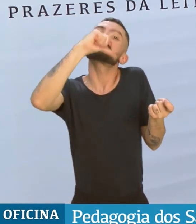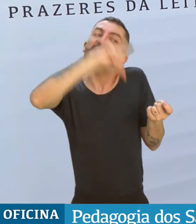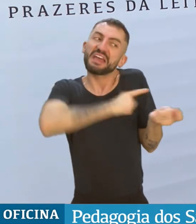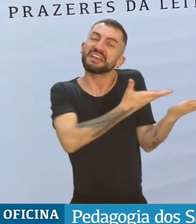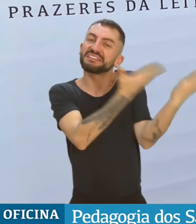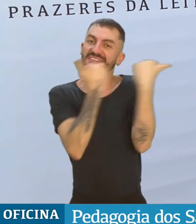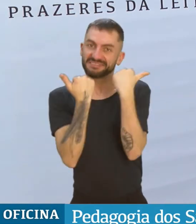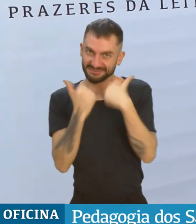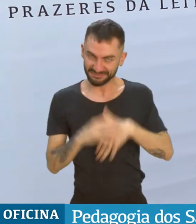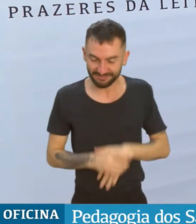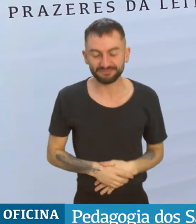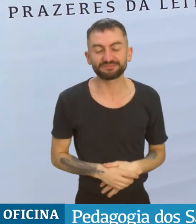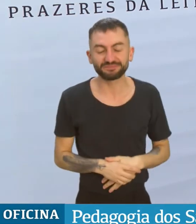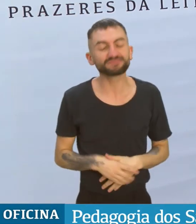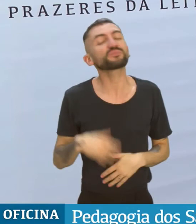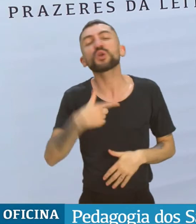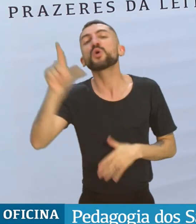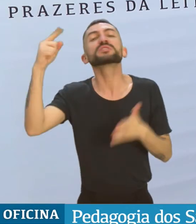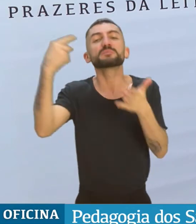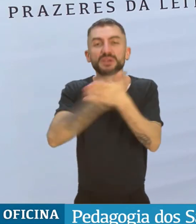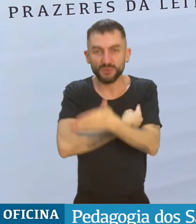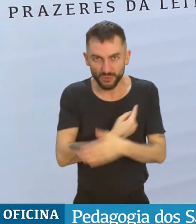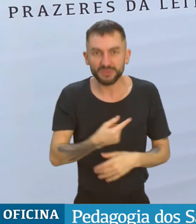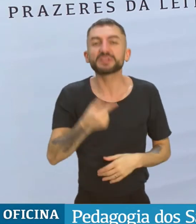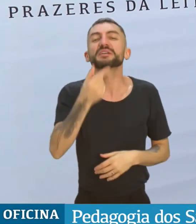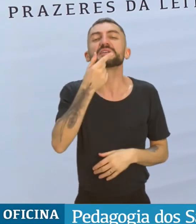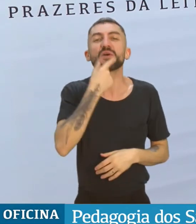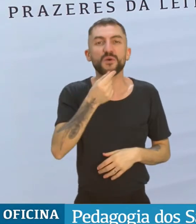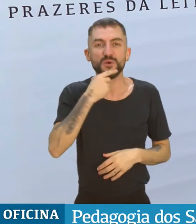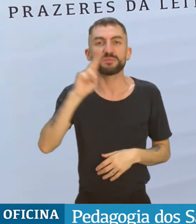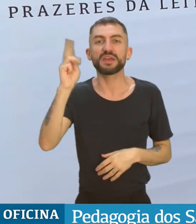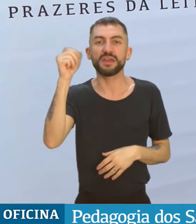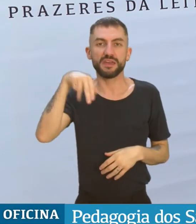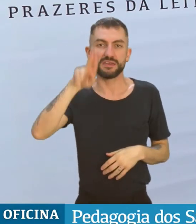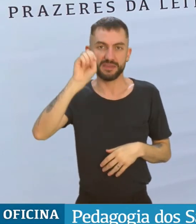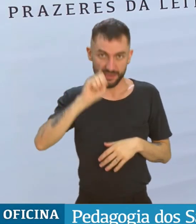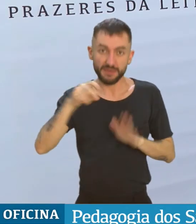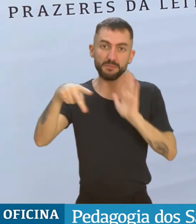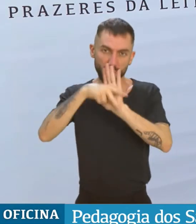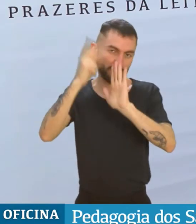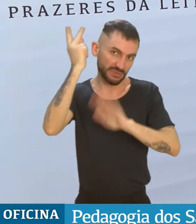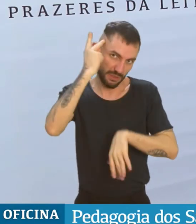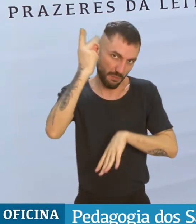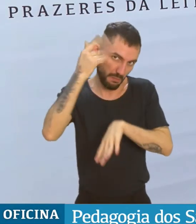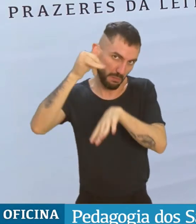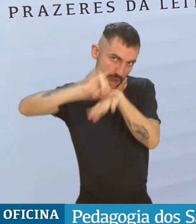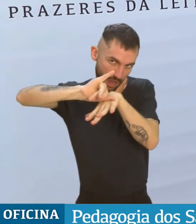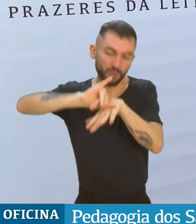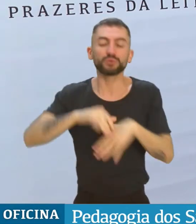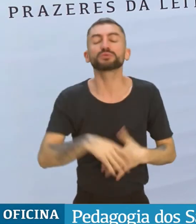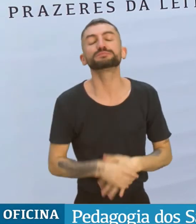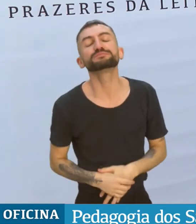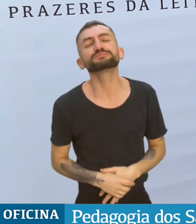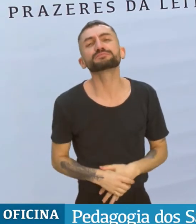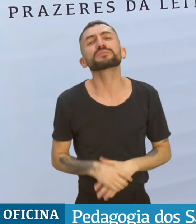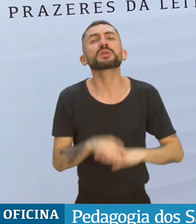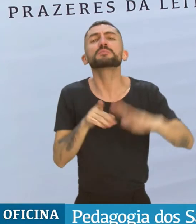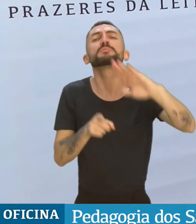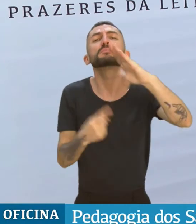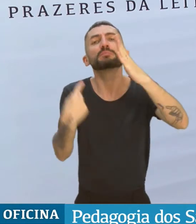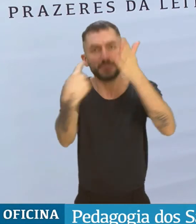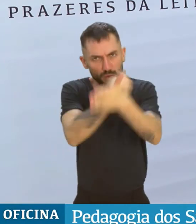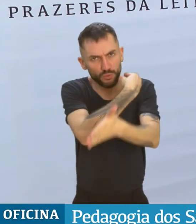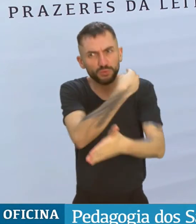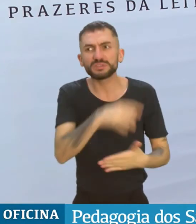Outra pergunta do Vinícius Henrique Lely, São Paulo, SP. Quais as diferenças entre poesia marginal